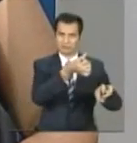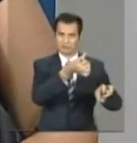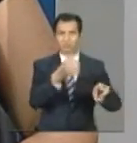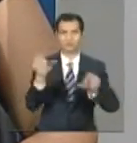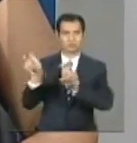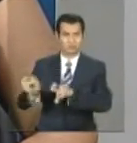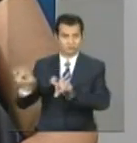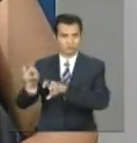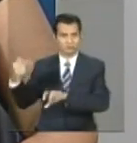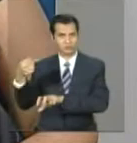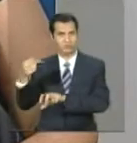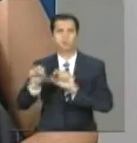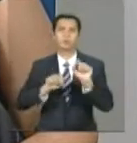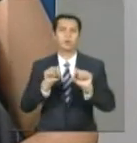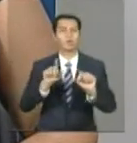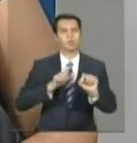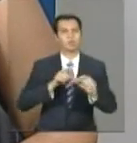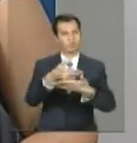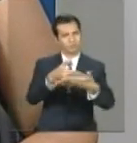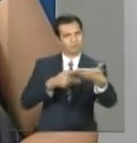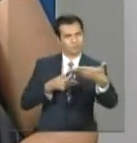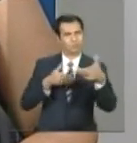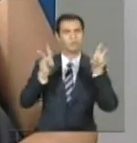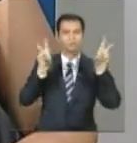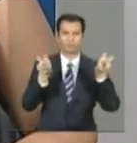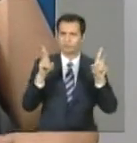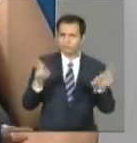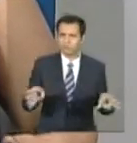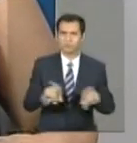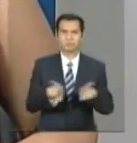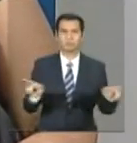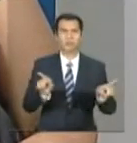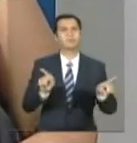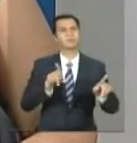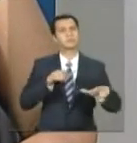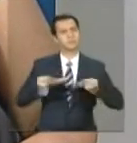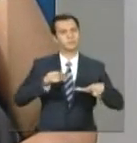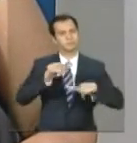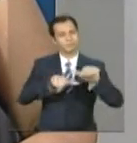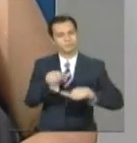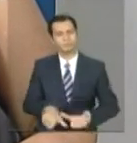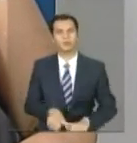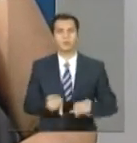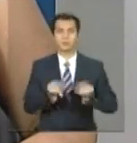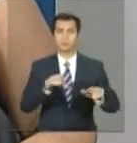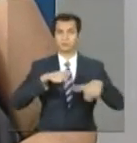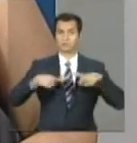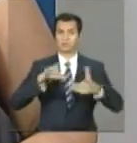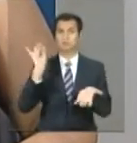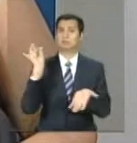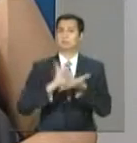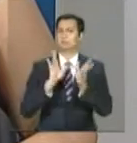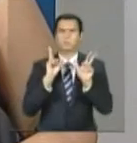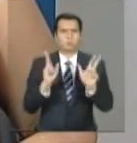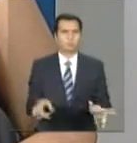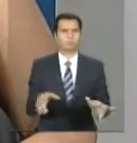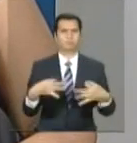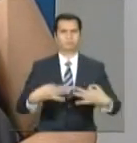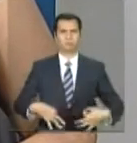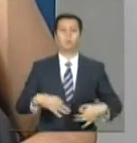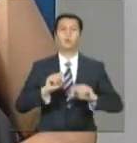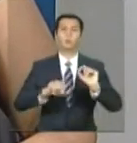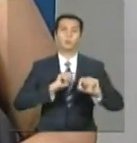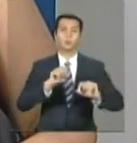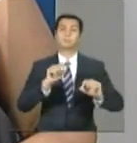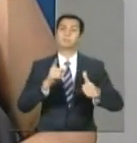mesmos temas, mas de forma diferenciada. Mas no fim da história, a ação de atualização é exatamente a mesma: é entrar em contato